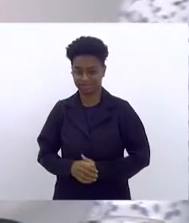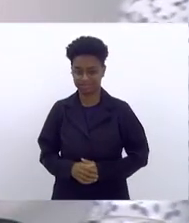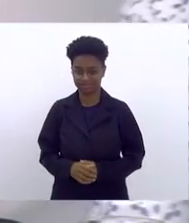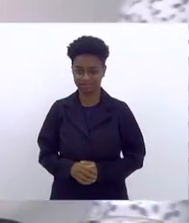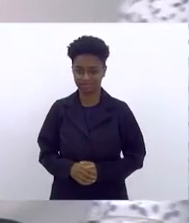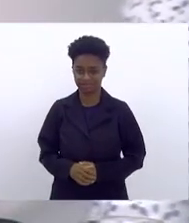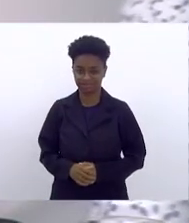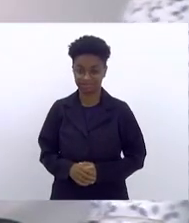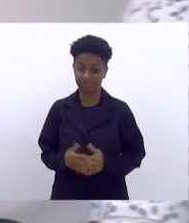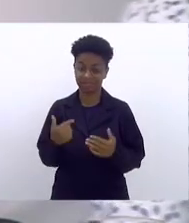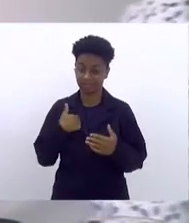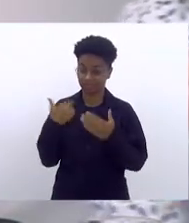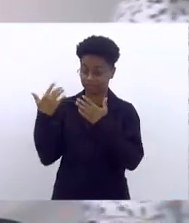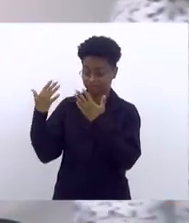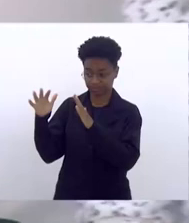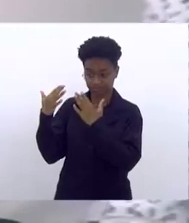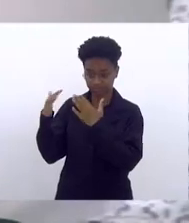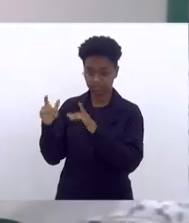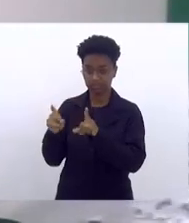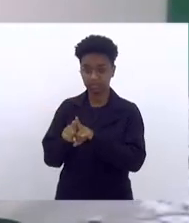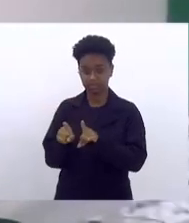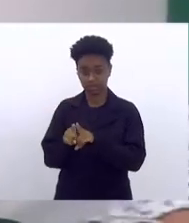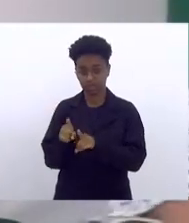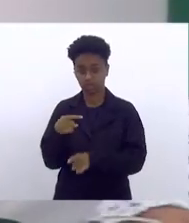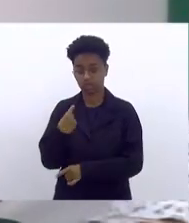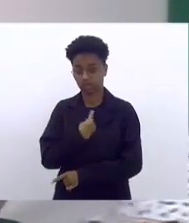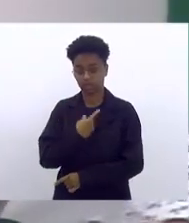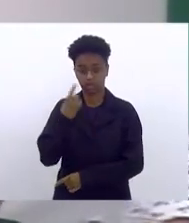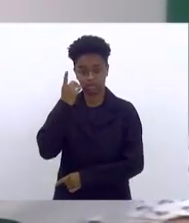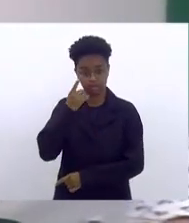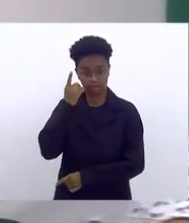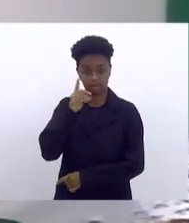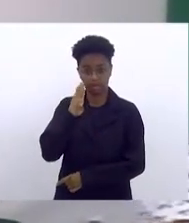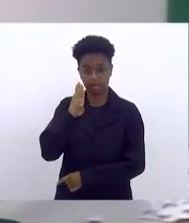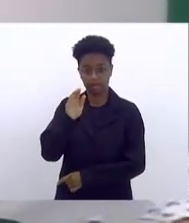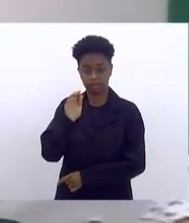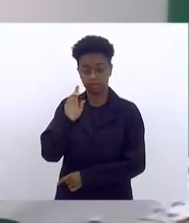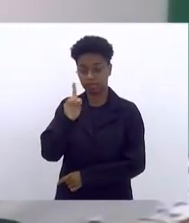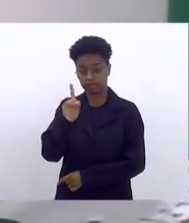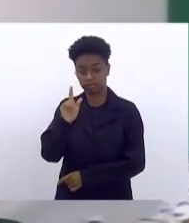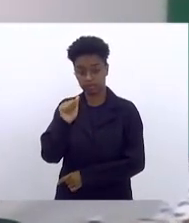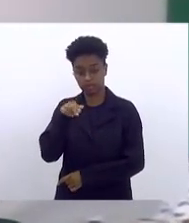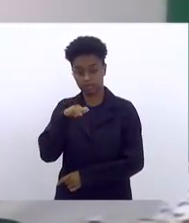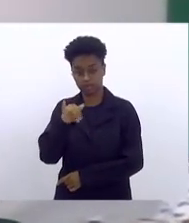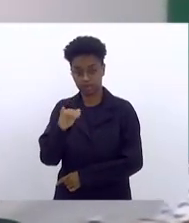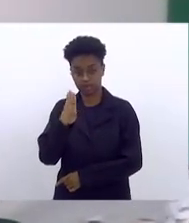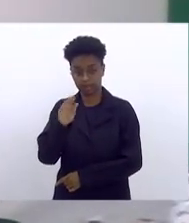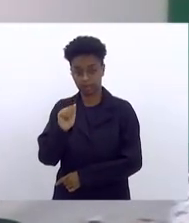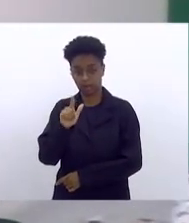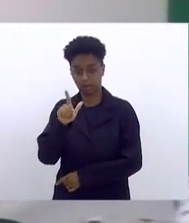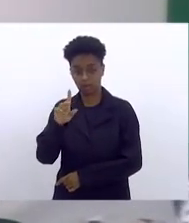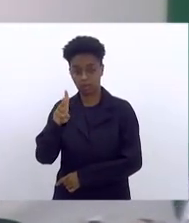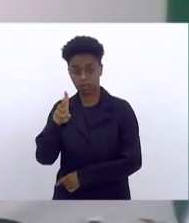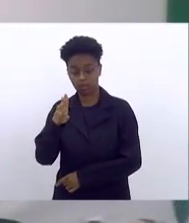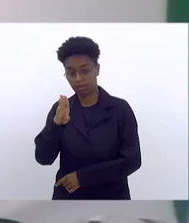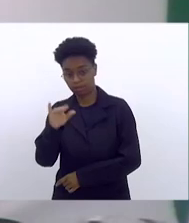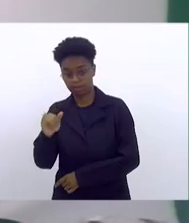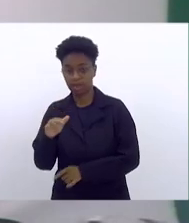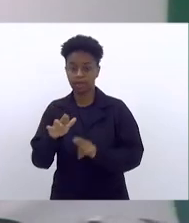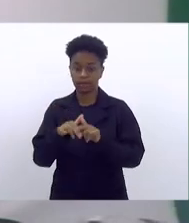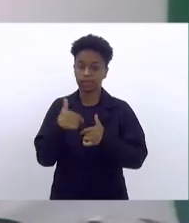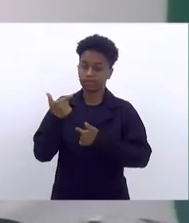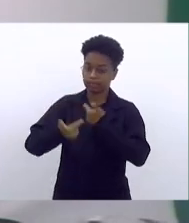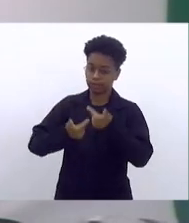quero parabenizar aqui a nossa deputada Dani Albir pelos trabalhos que ela vem realizando pelo primeiro